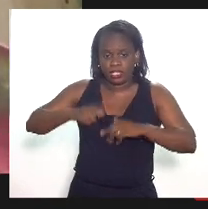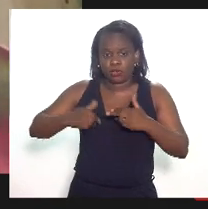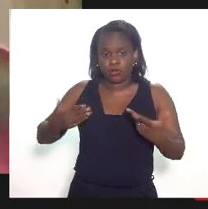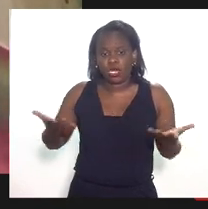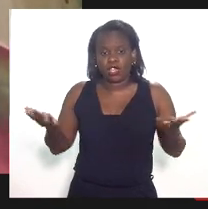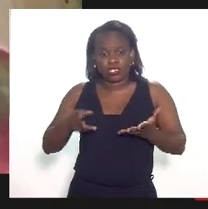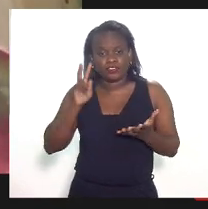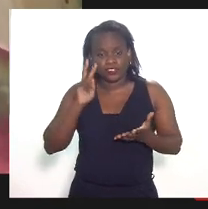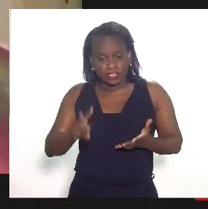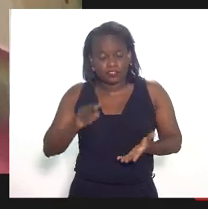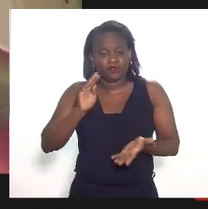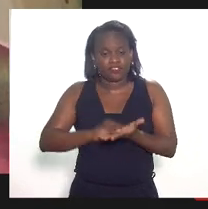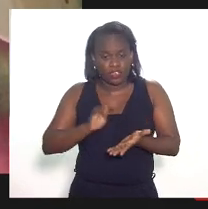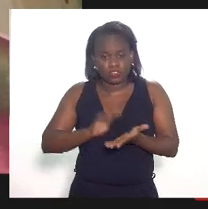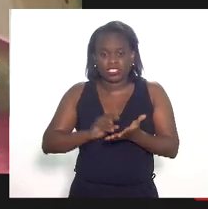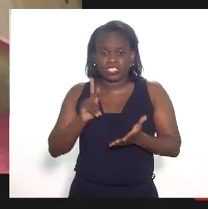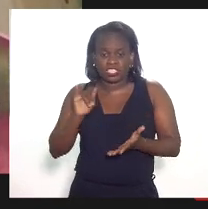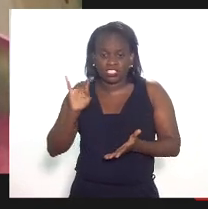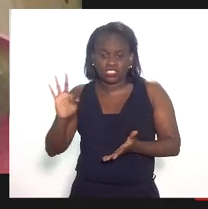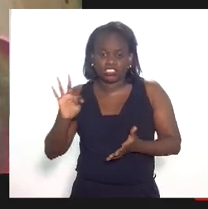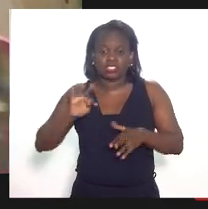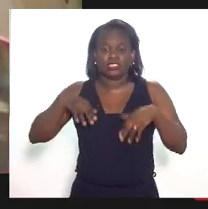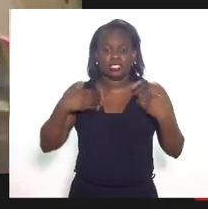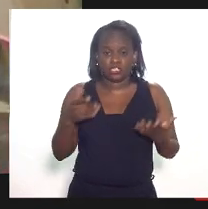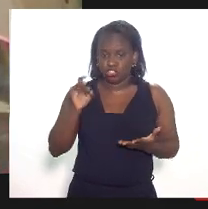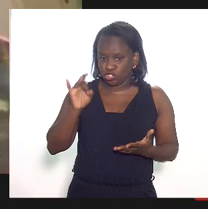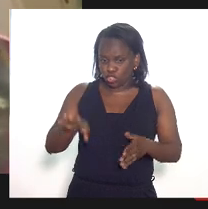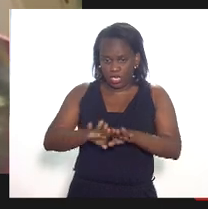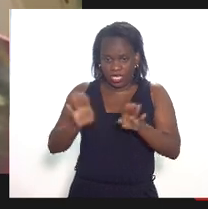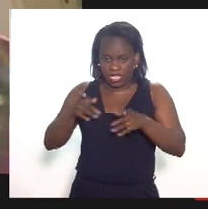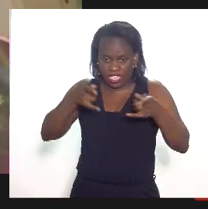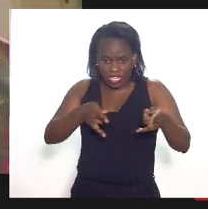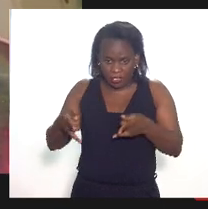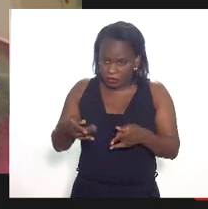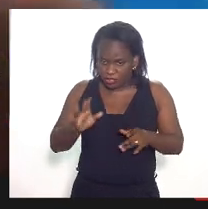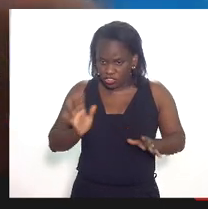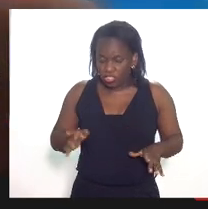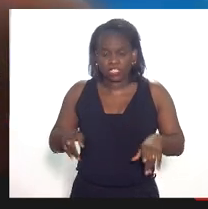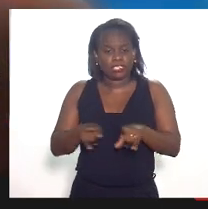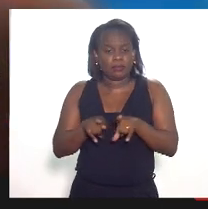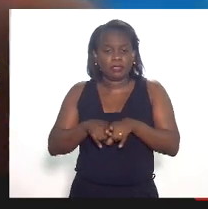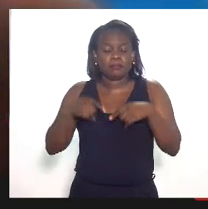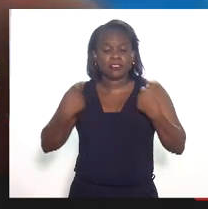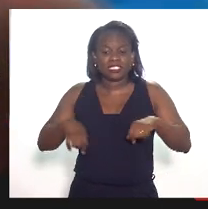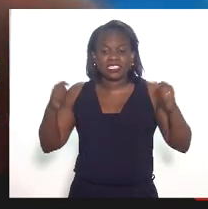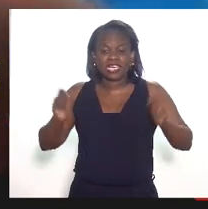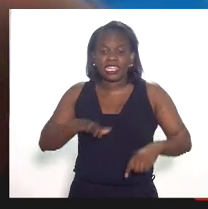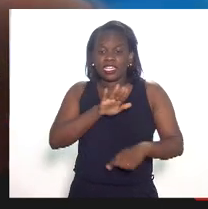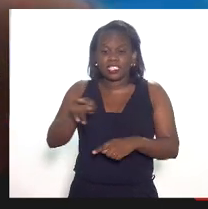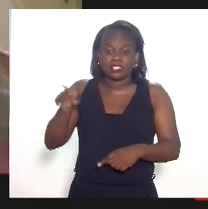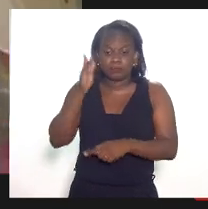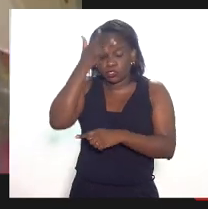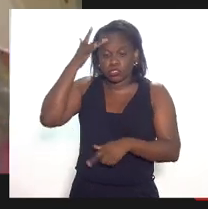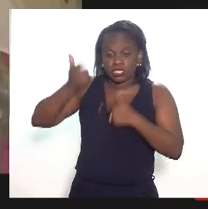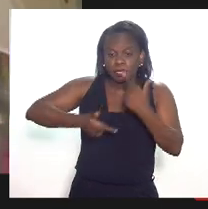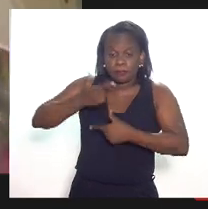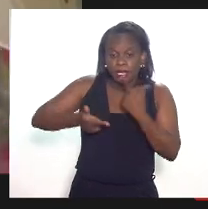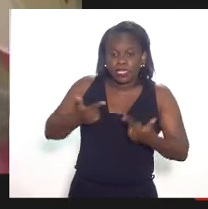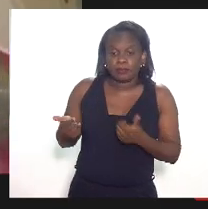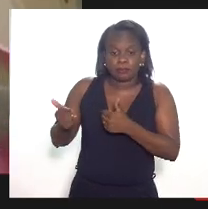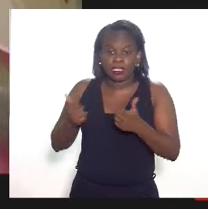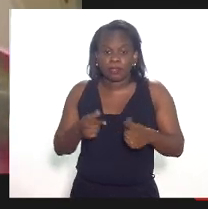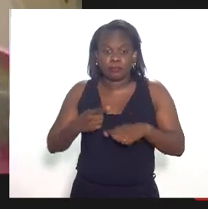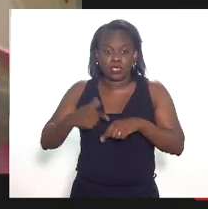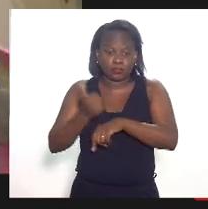gente está vendo a falta de kit, então não é só abrir leito, a gente tem que dar condição para que esse leito abra, porque é